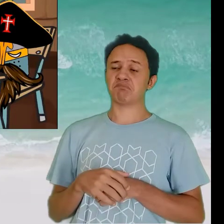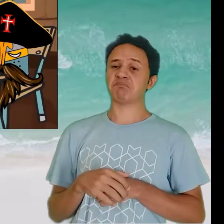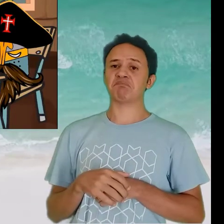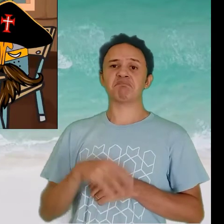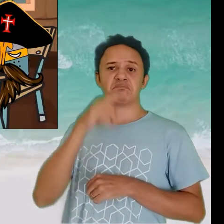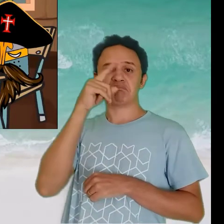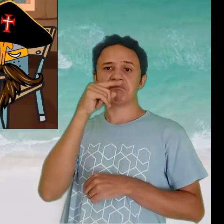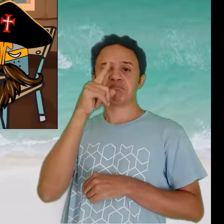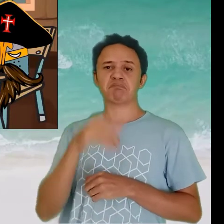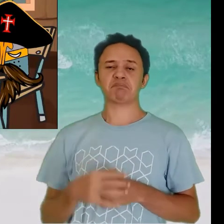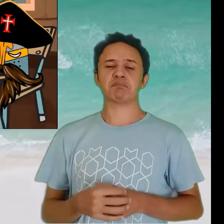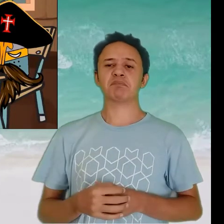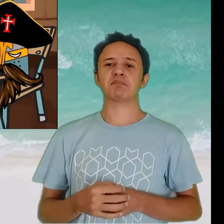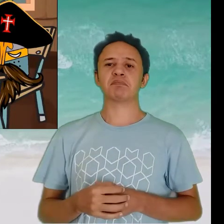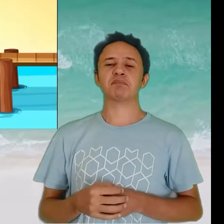Seu exibido.